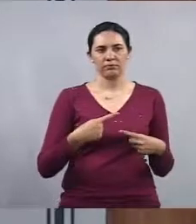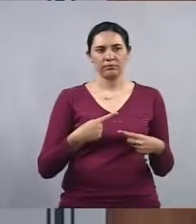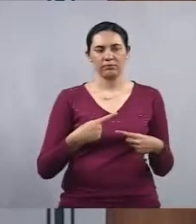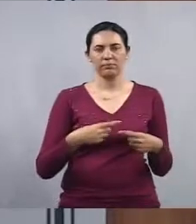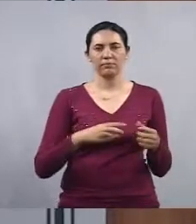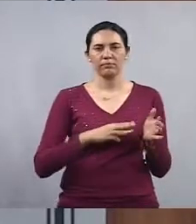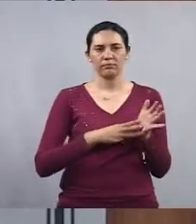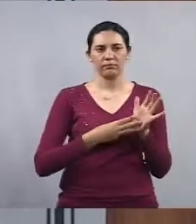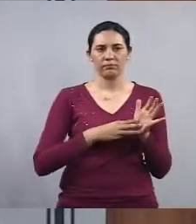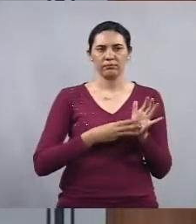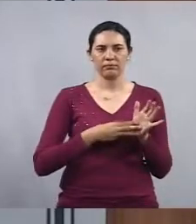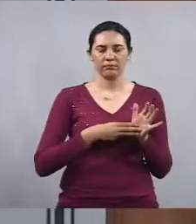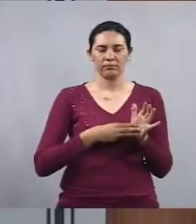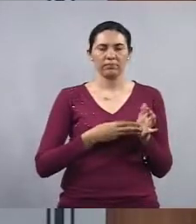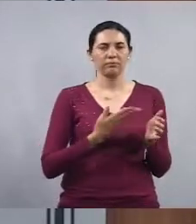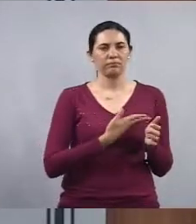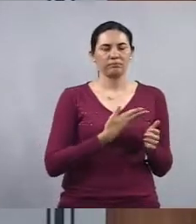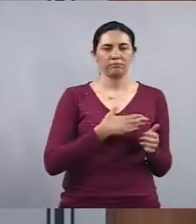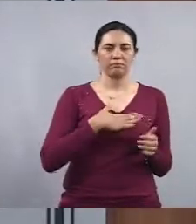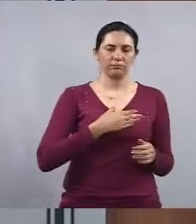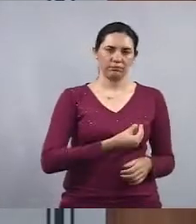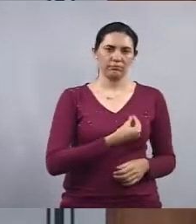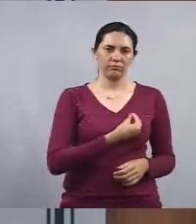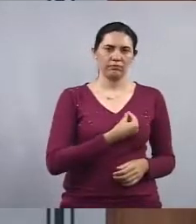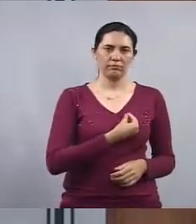o membro do partido o Simão